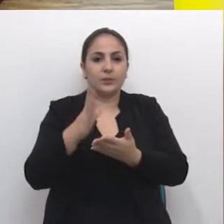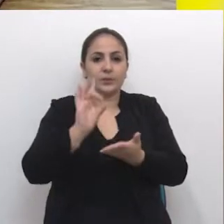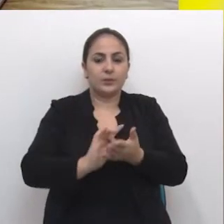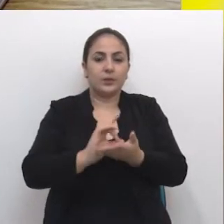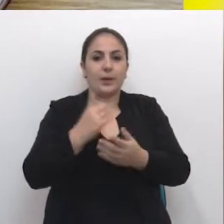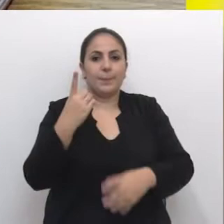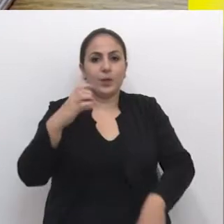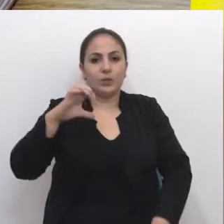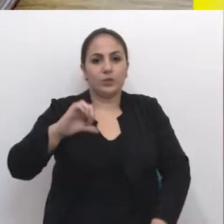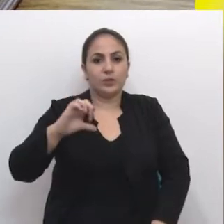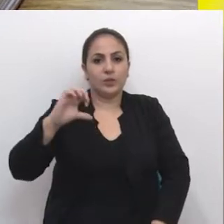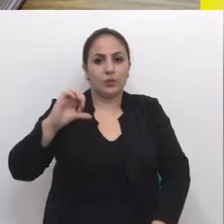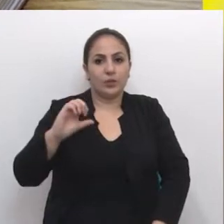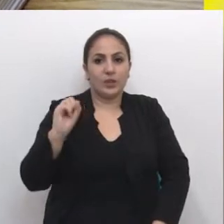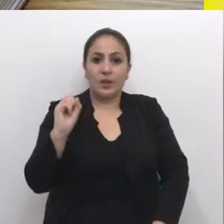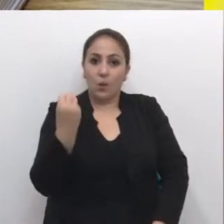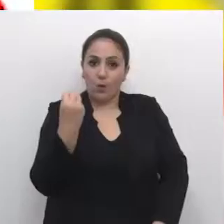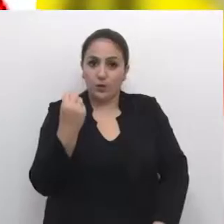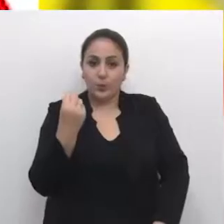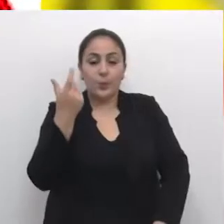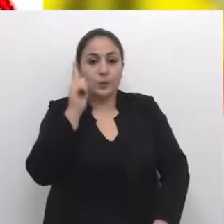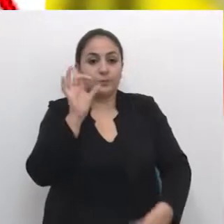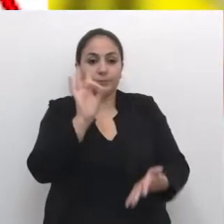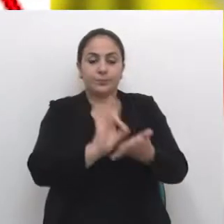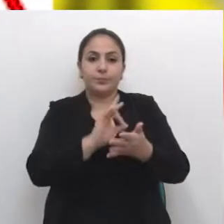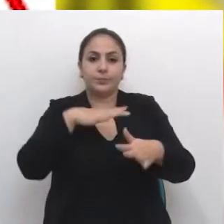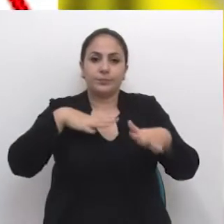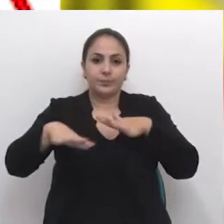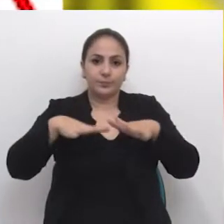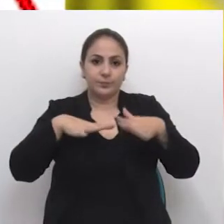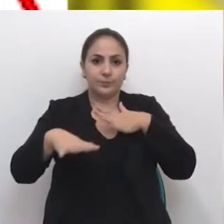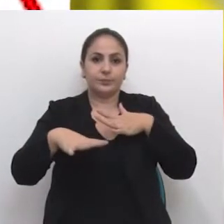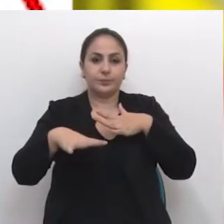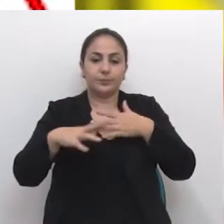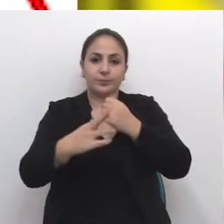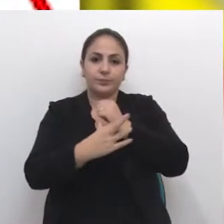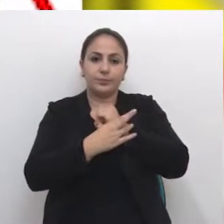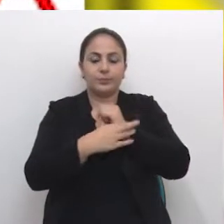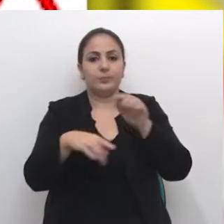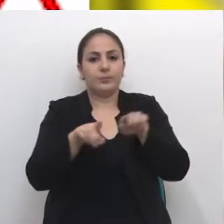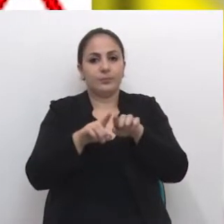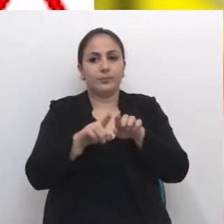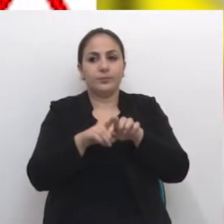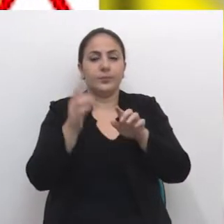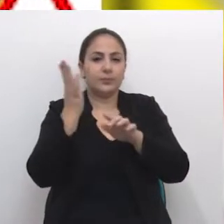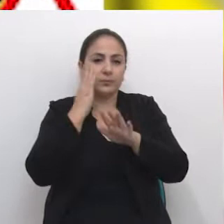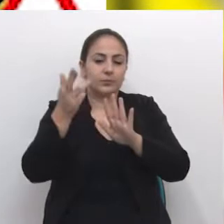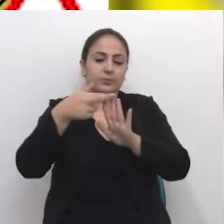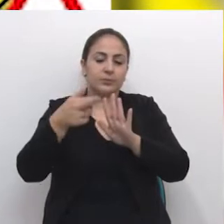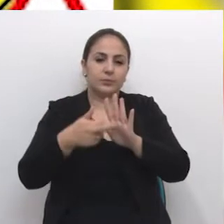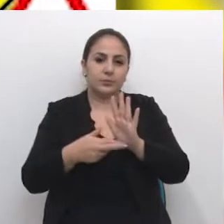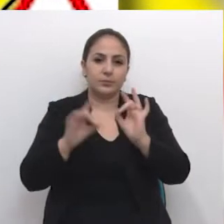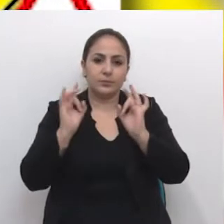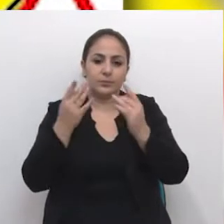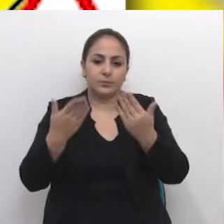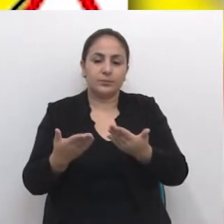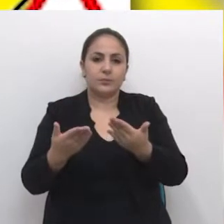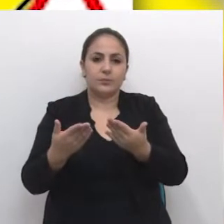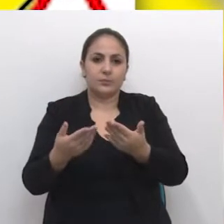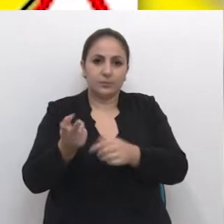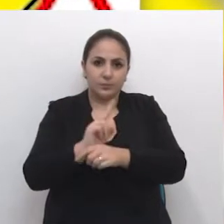vigor em 1998 para garantir a mobilidade segura e definir critérios específicos